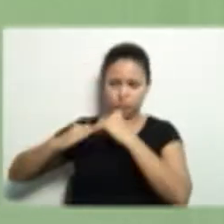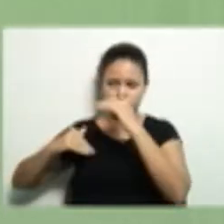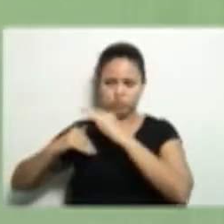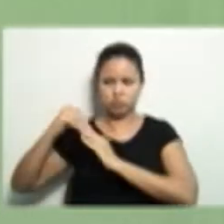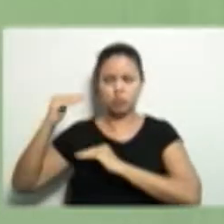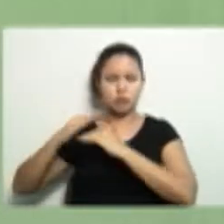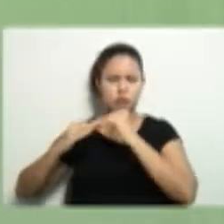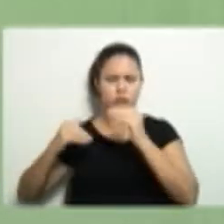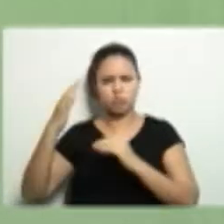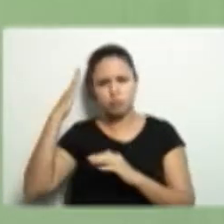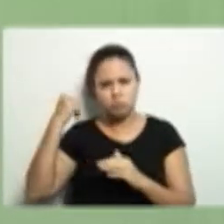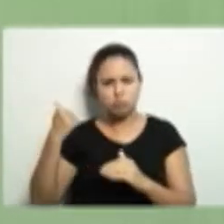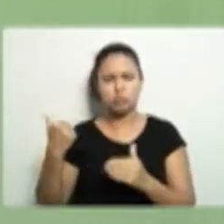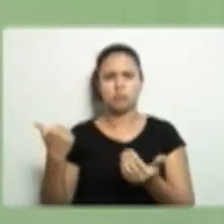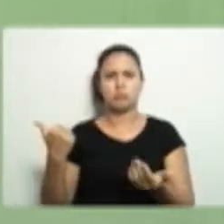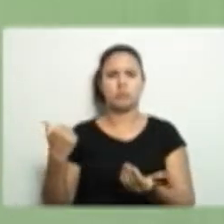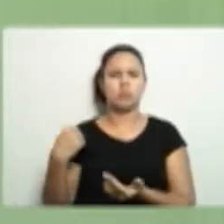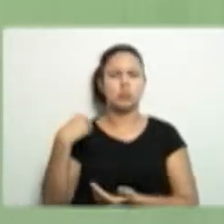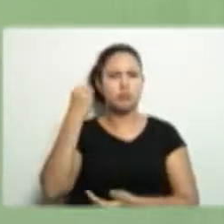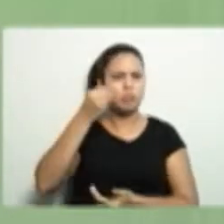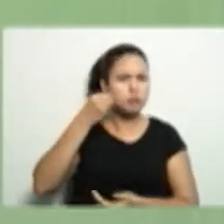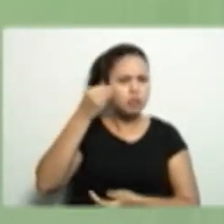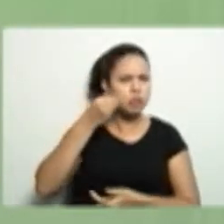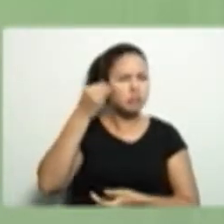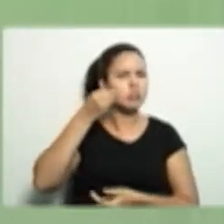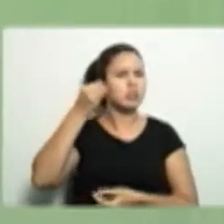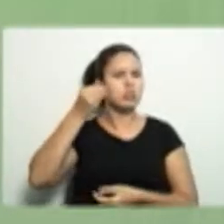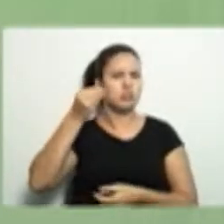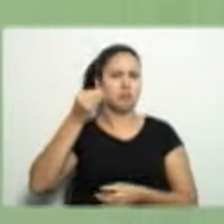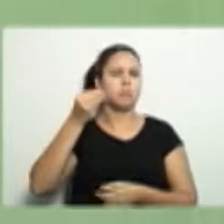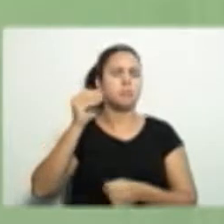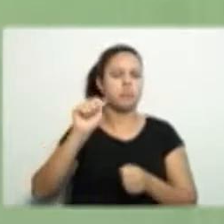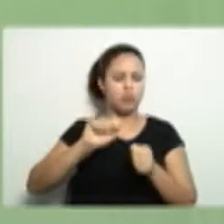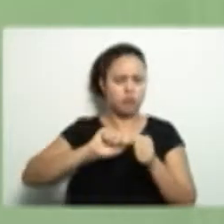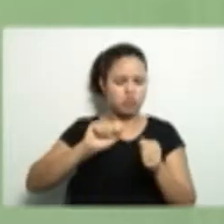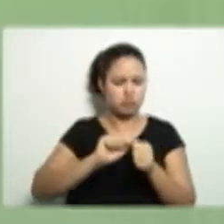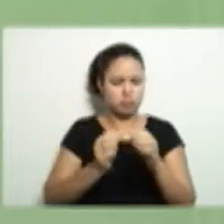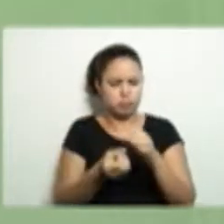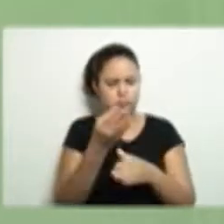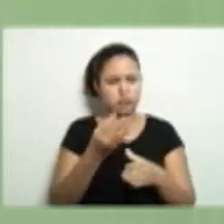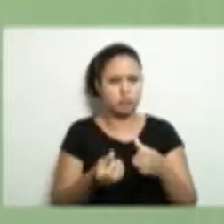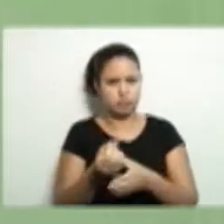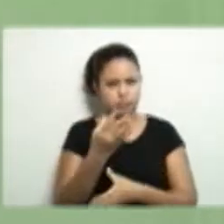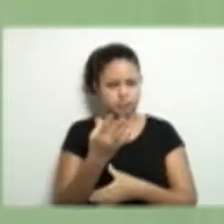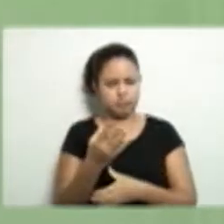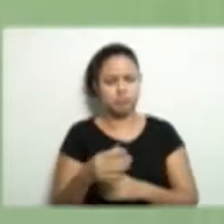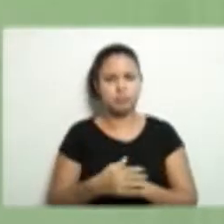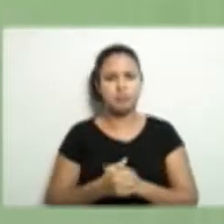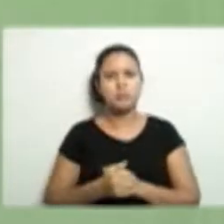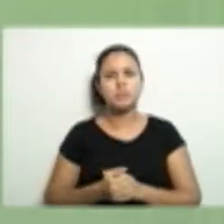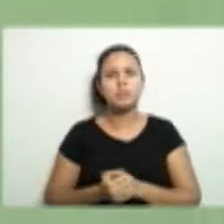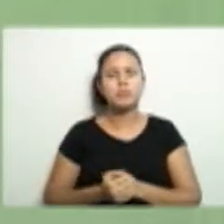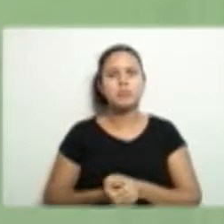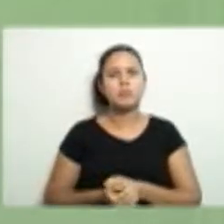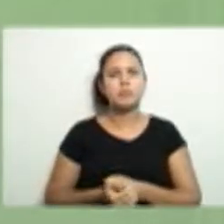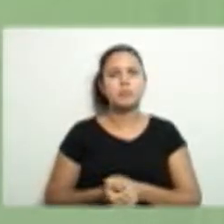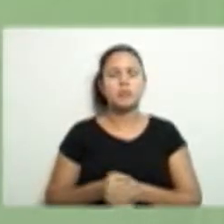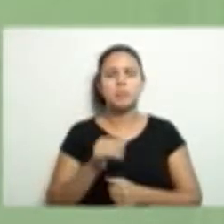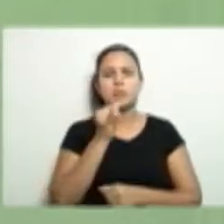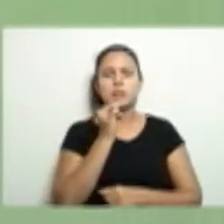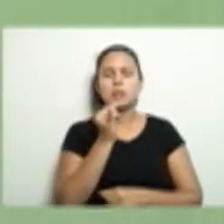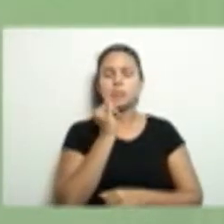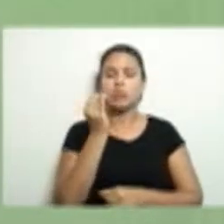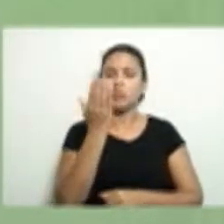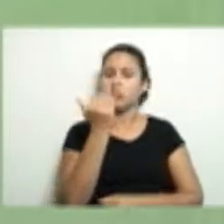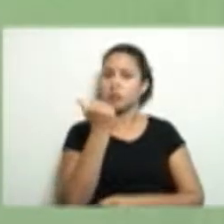às constantes mudanças de calibragem, de ferramentas e de acessórios, Por exemplo, a produção de alimentos. A gente pode